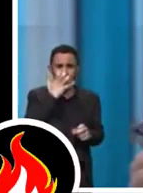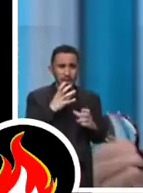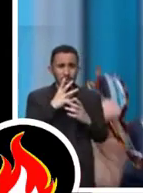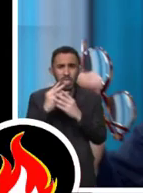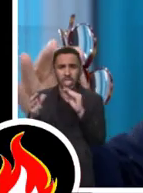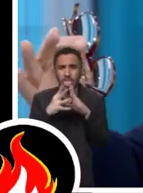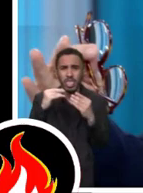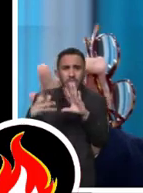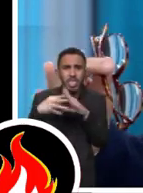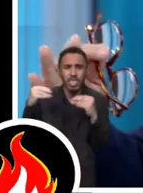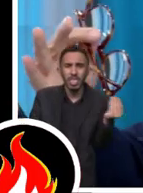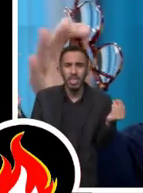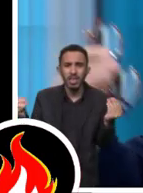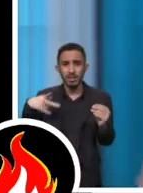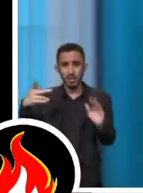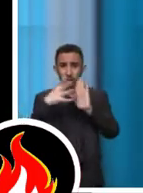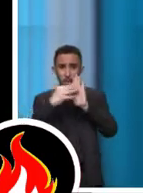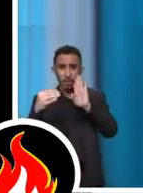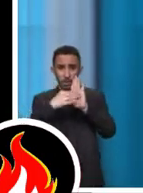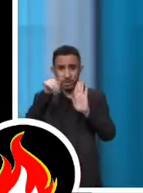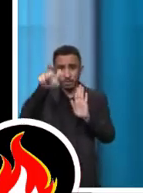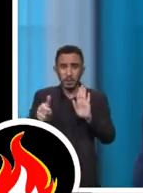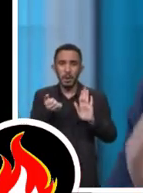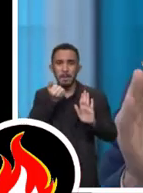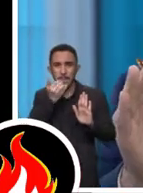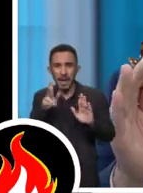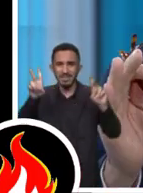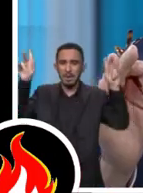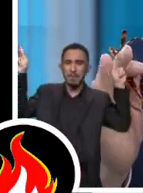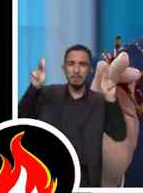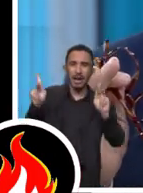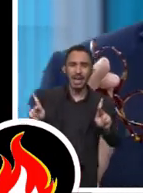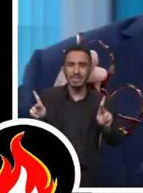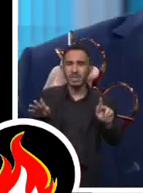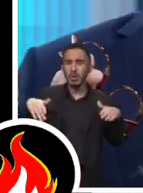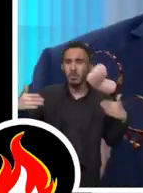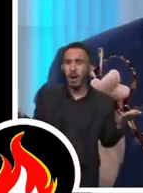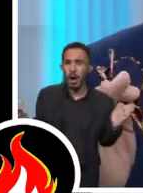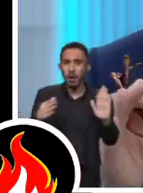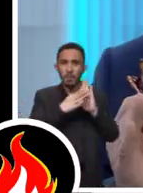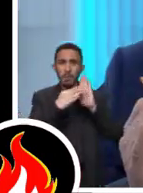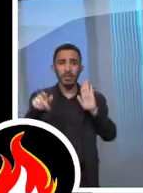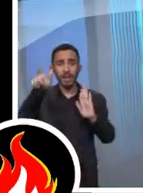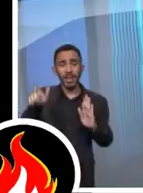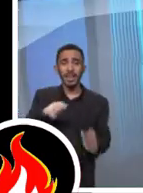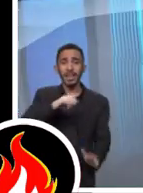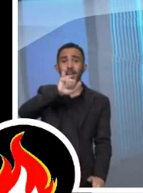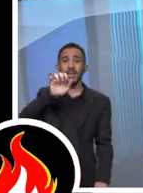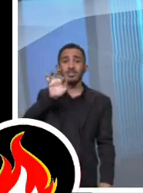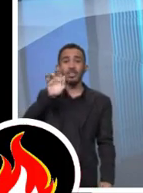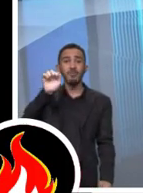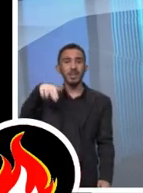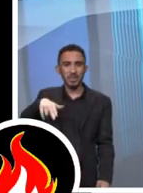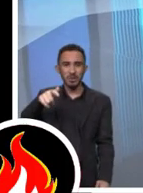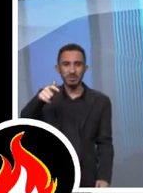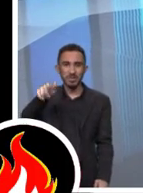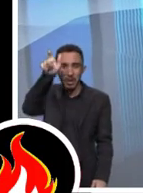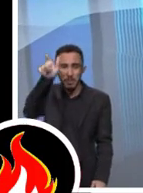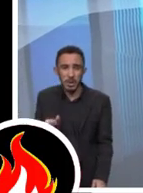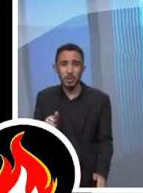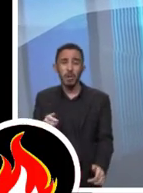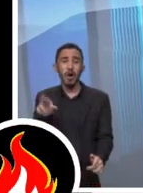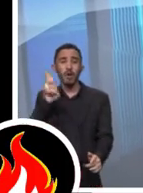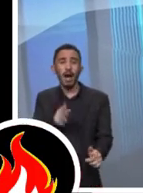sabe qual é o seu modelo de cidadão Pacífico o seu modelo de paz é o Jefferson armado até os dentes